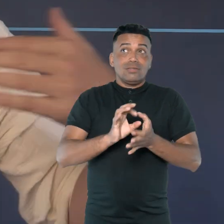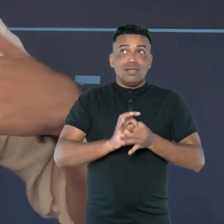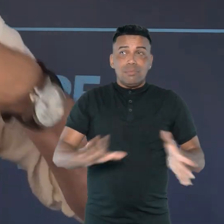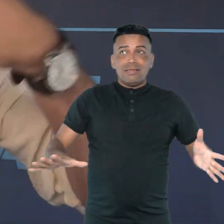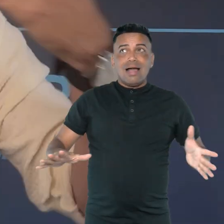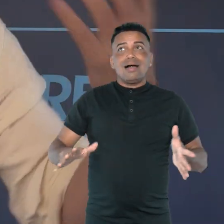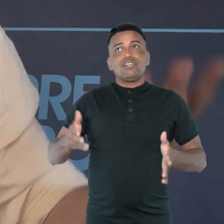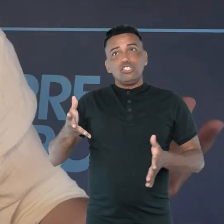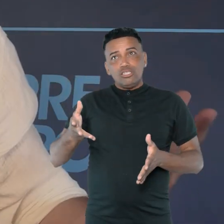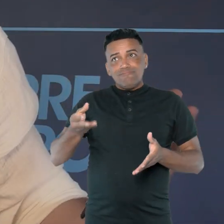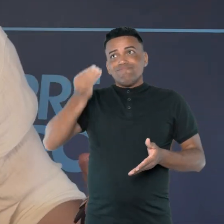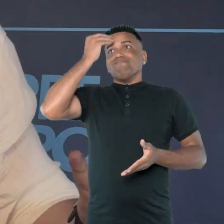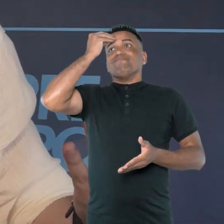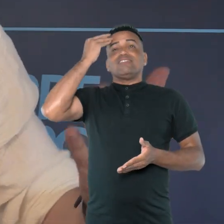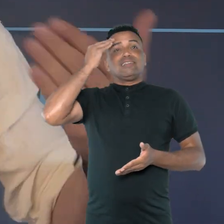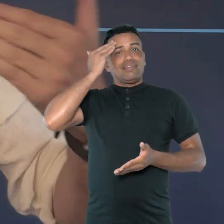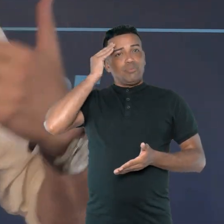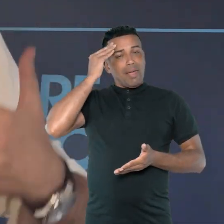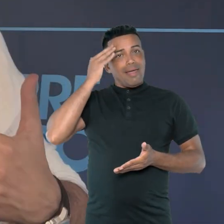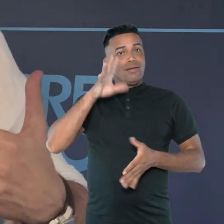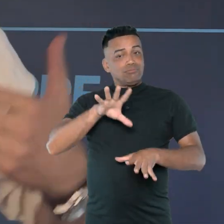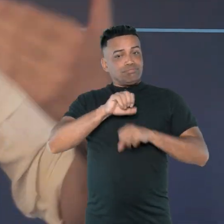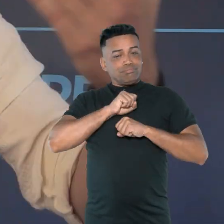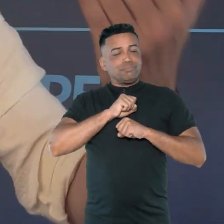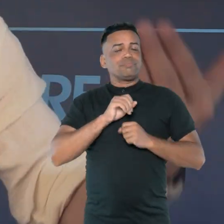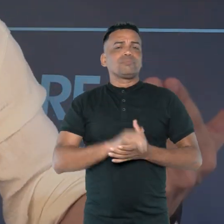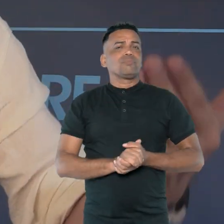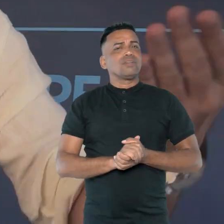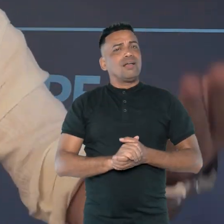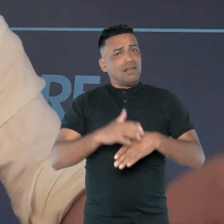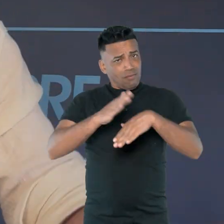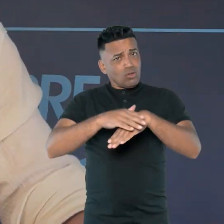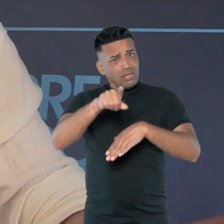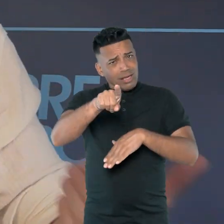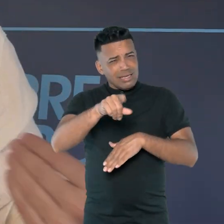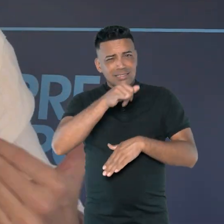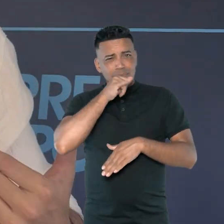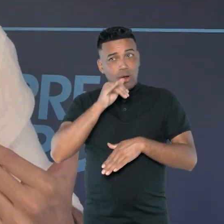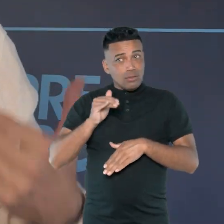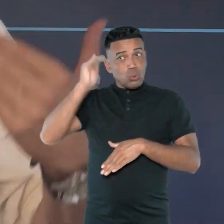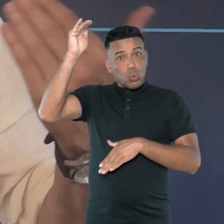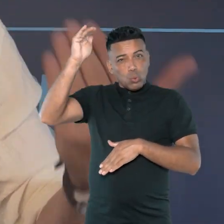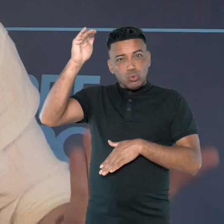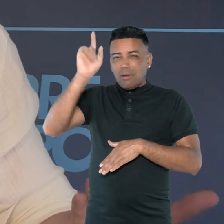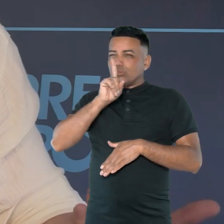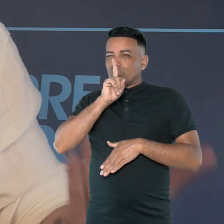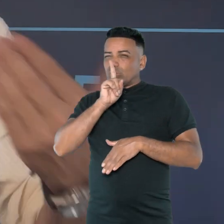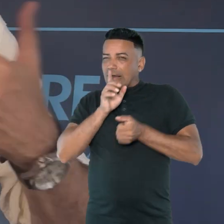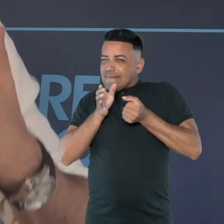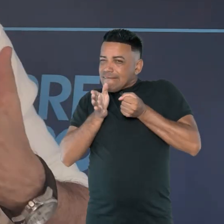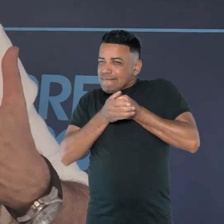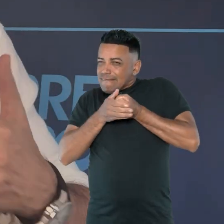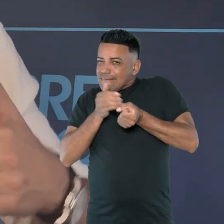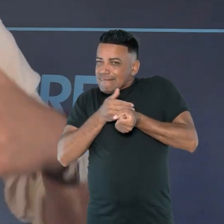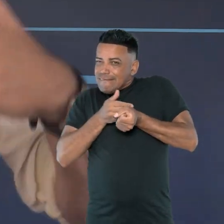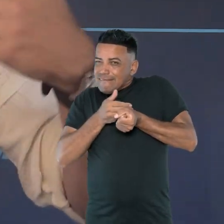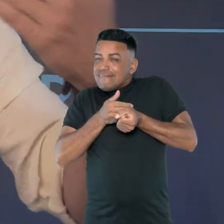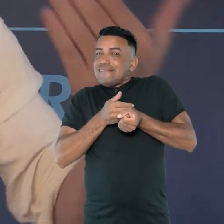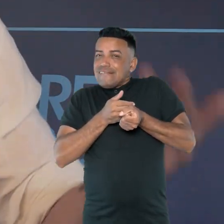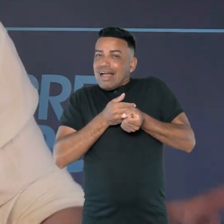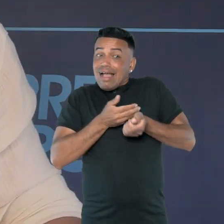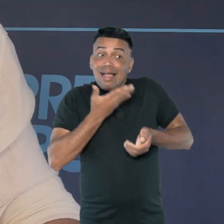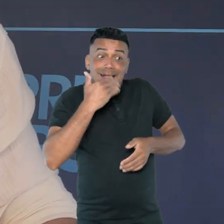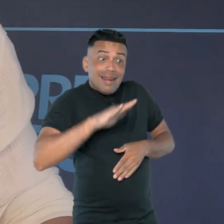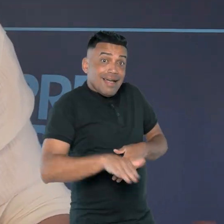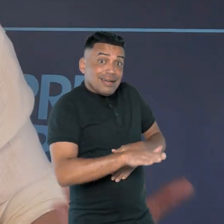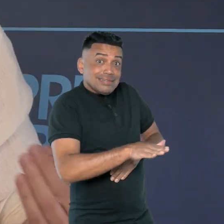entendimento e nessa absorção. Você, ainda que uma criança disfarçada, mas inevitavelmente crescendo e com os desafios